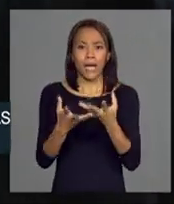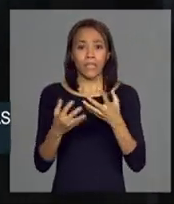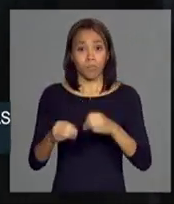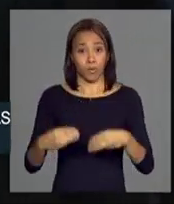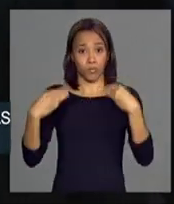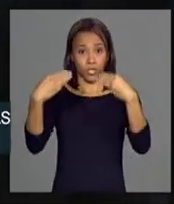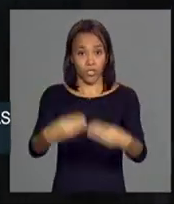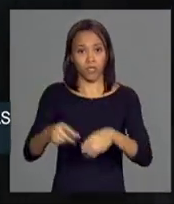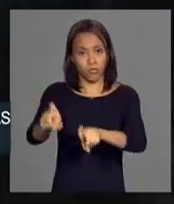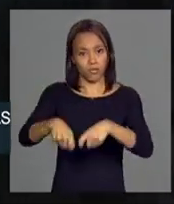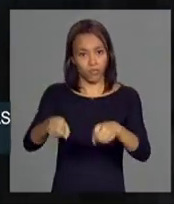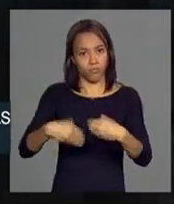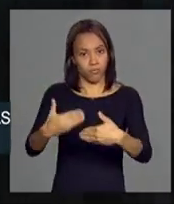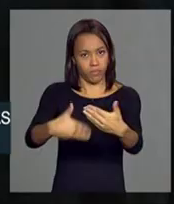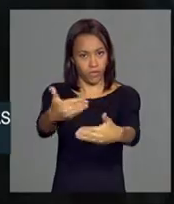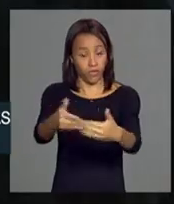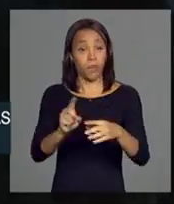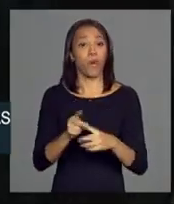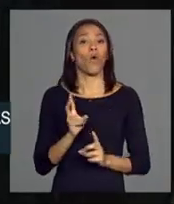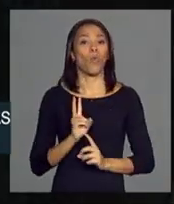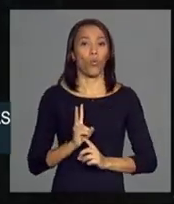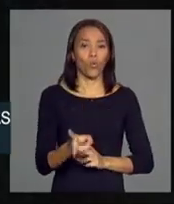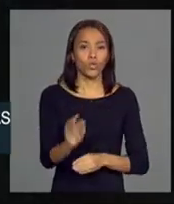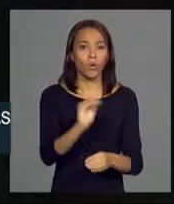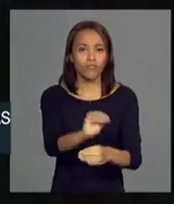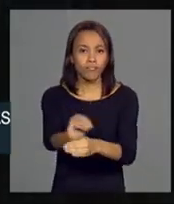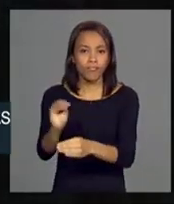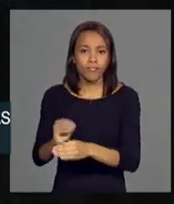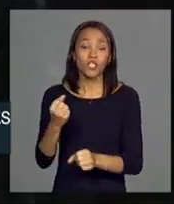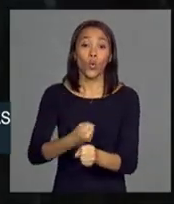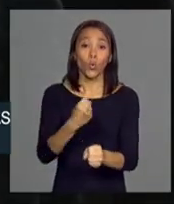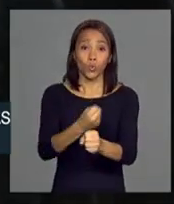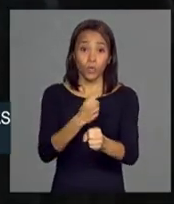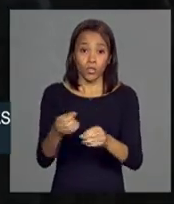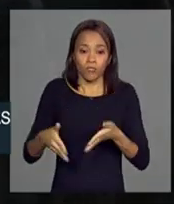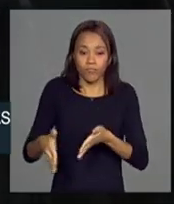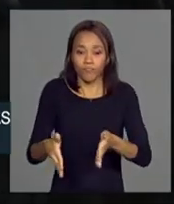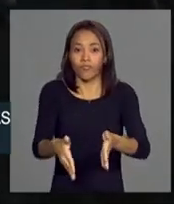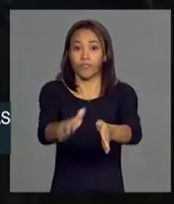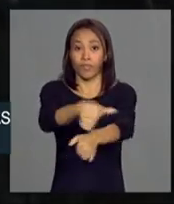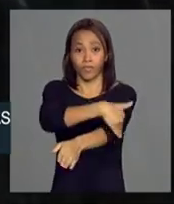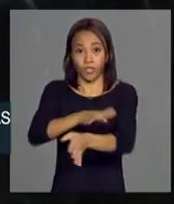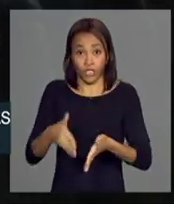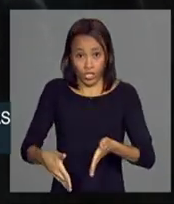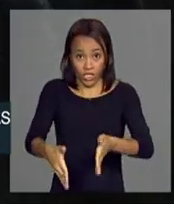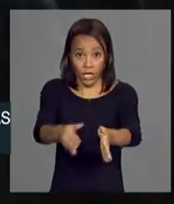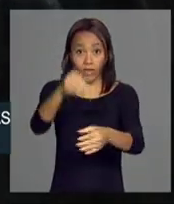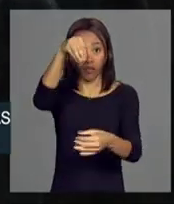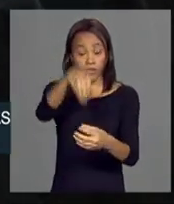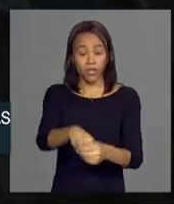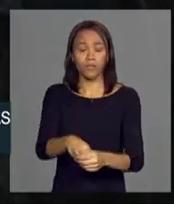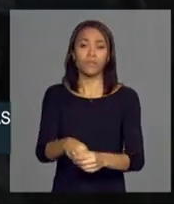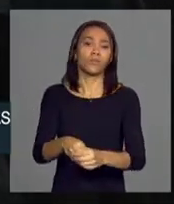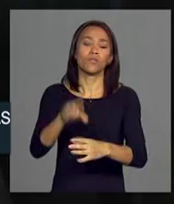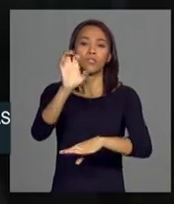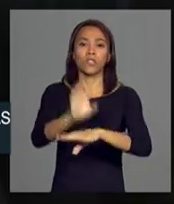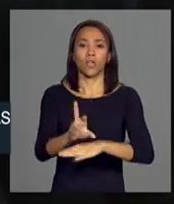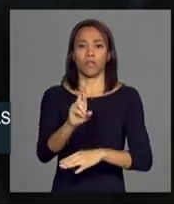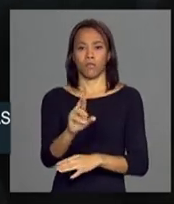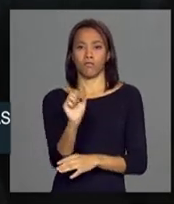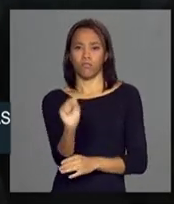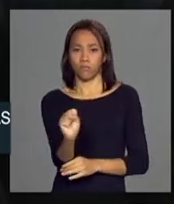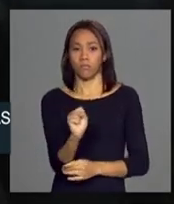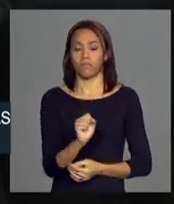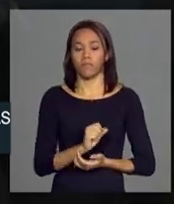agrário para a manutenção e construção de estradas vicinais no rio grande do sul